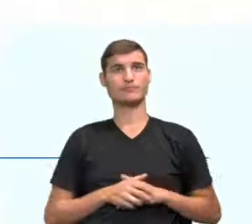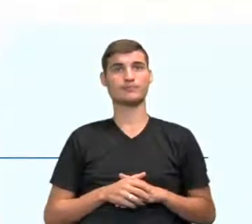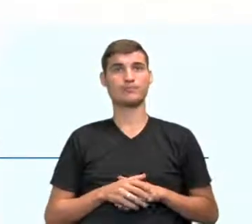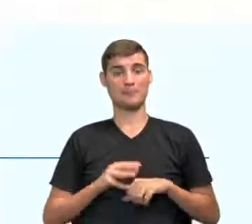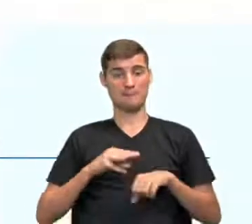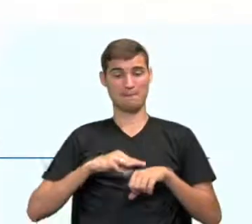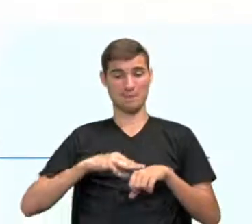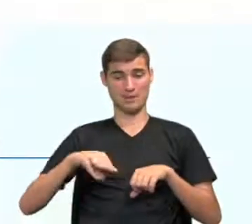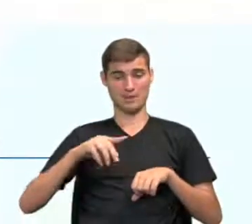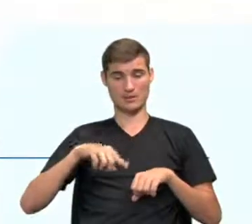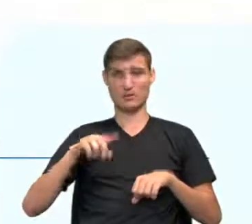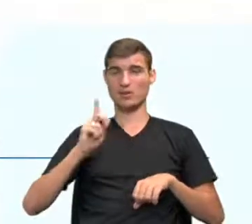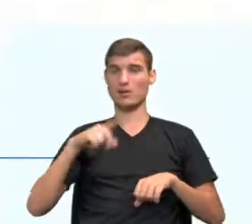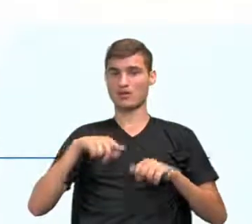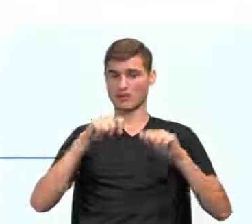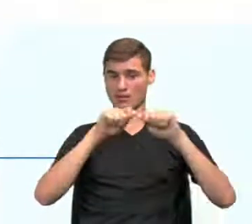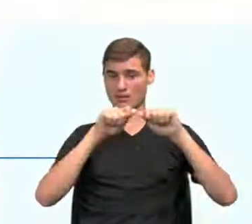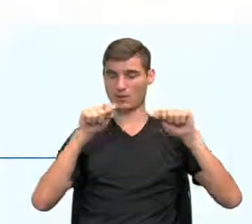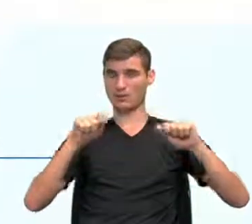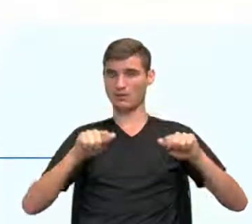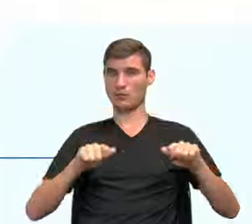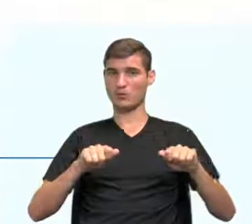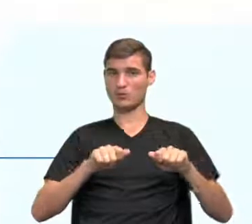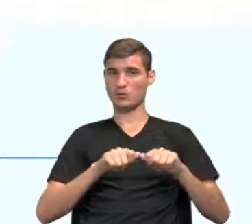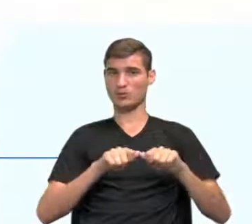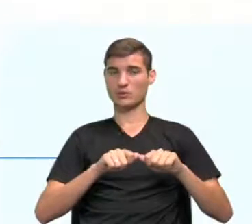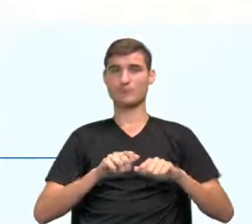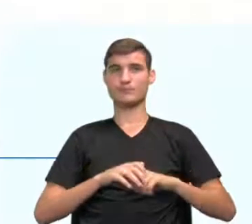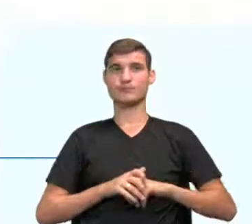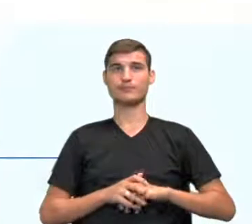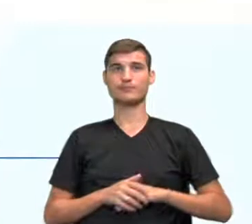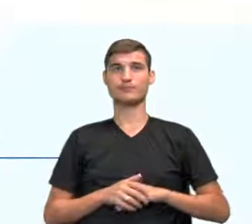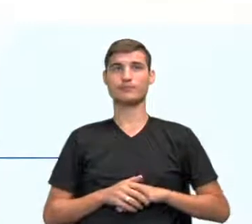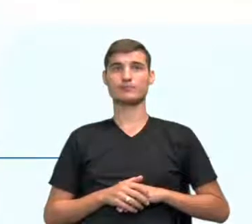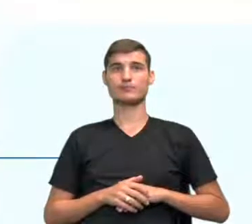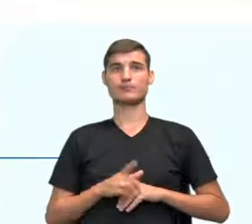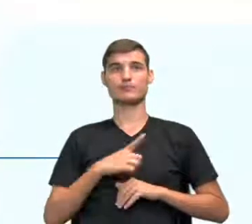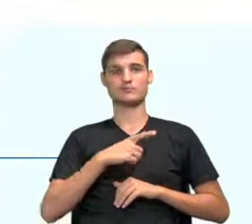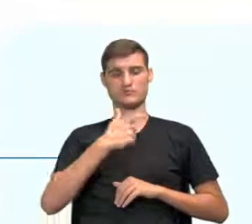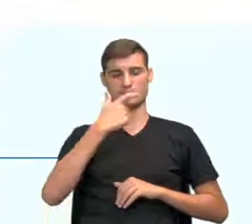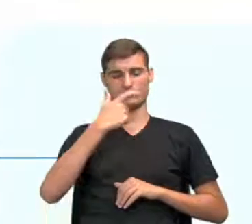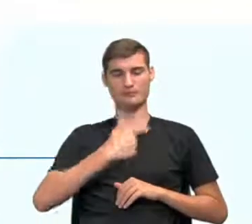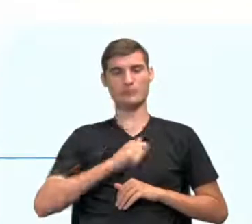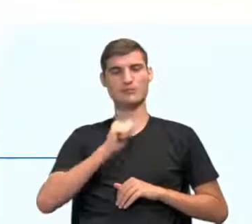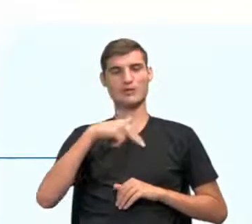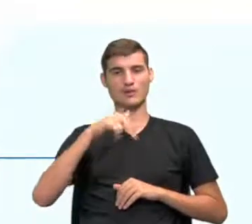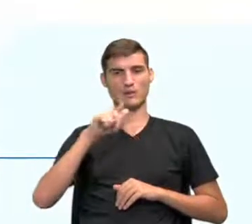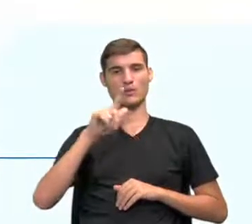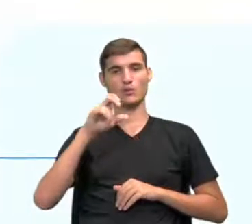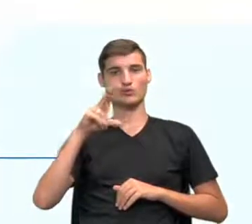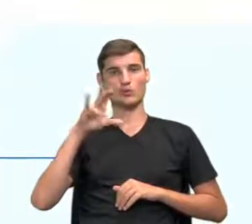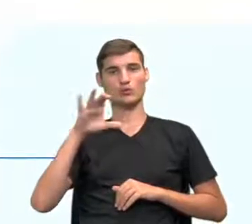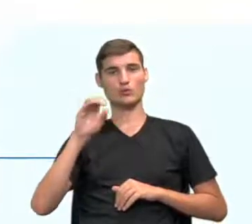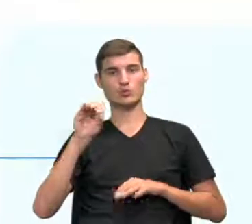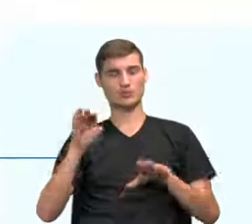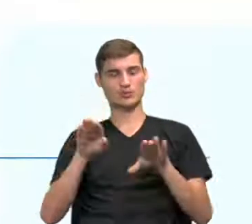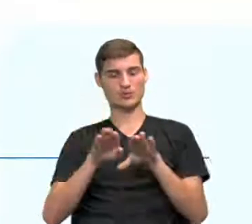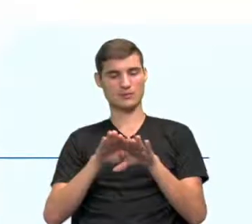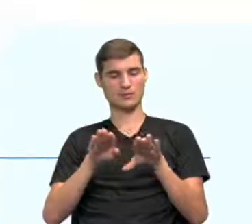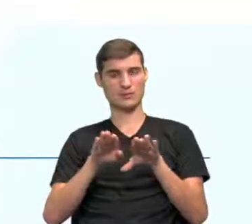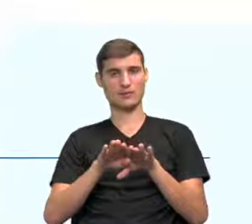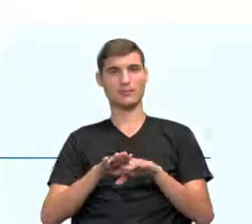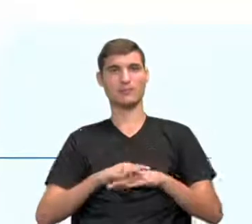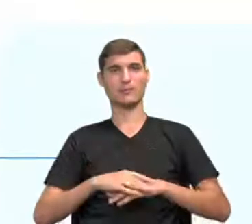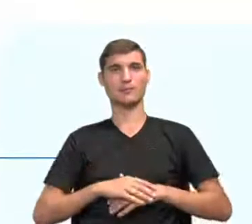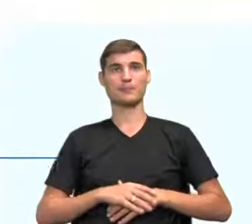Mensagem que ela é analógica. Tem a portadora, que também é analógica. A gente está falando de tudo analógico, por enquanto.